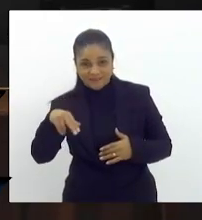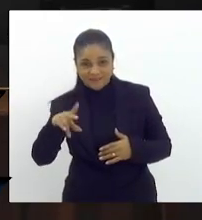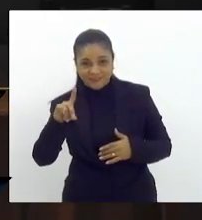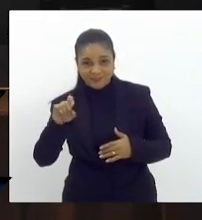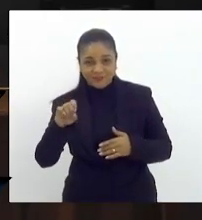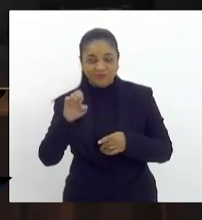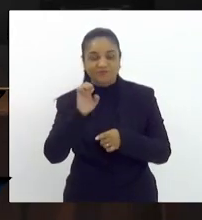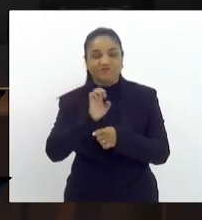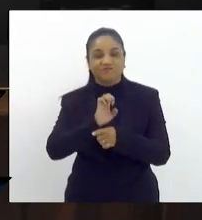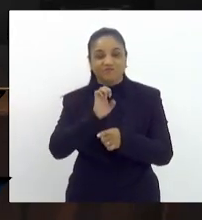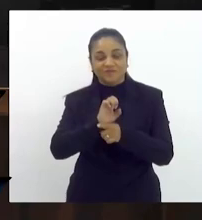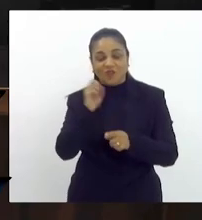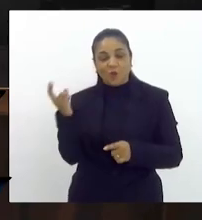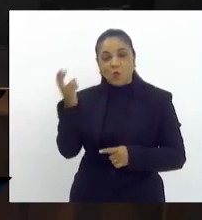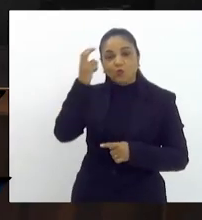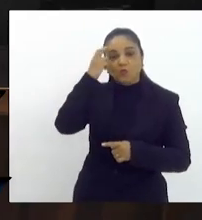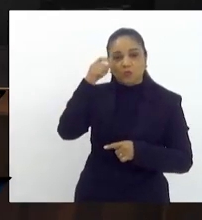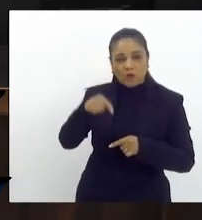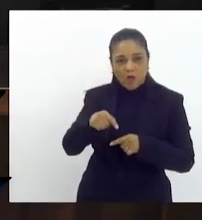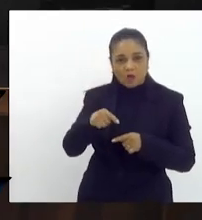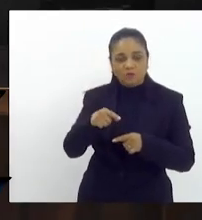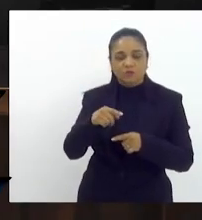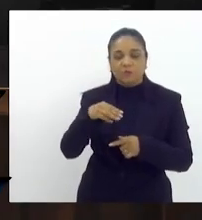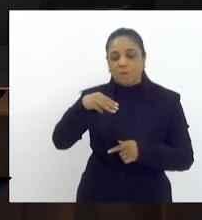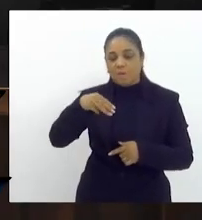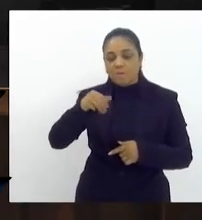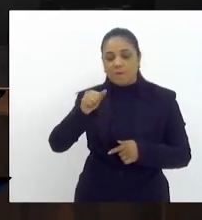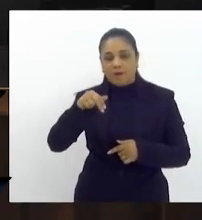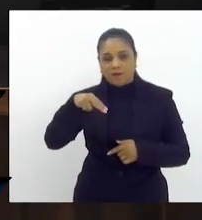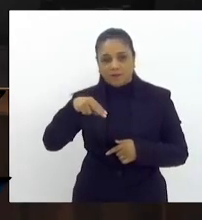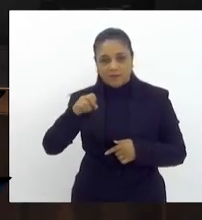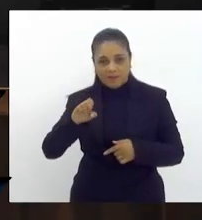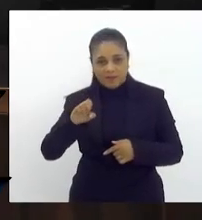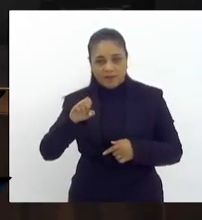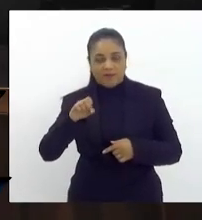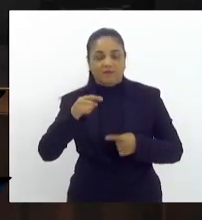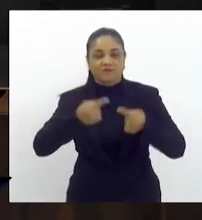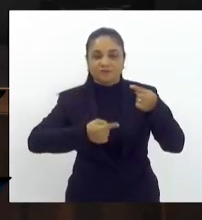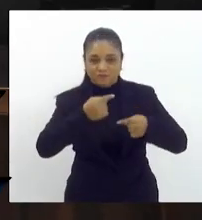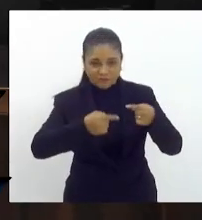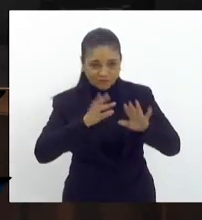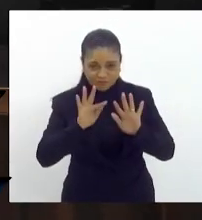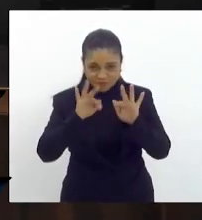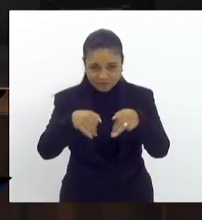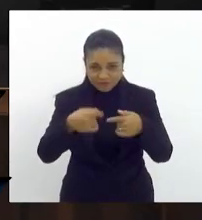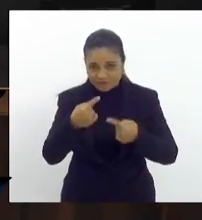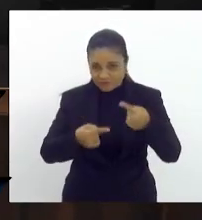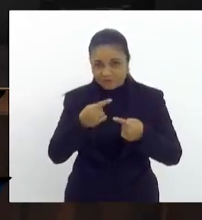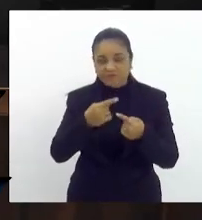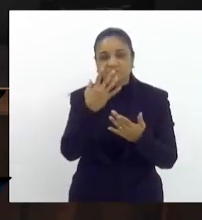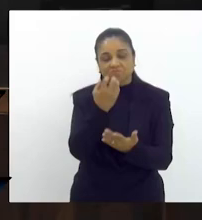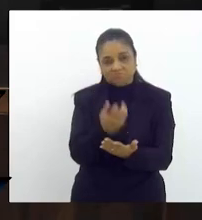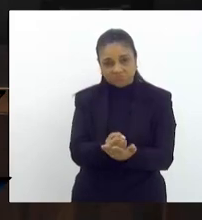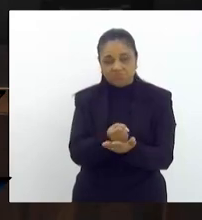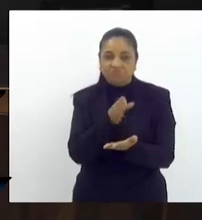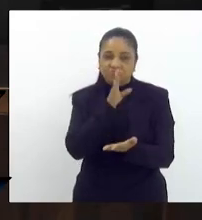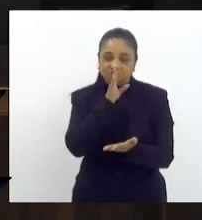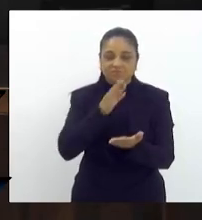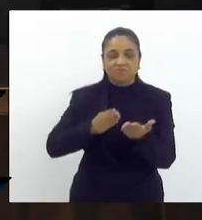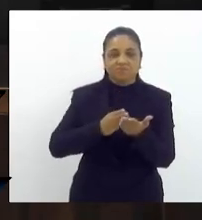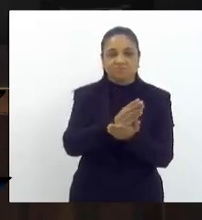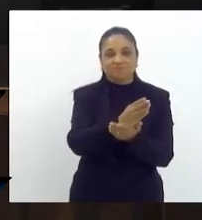em discussão não adianta Quem Queira discutir encerrado a discussão em votação senhores que a própria irmã Deus como estão